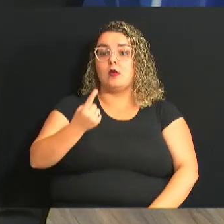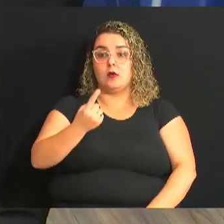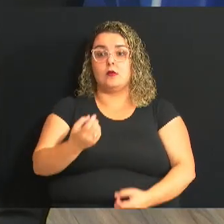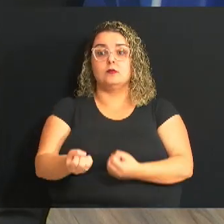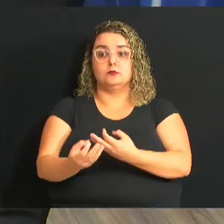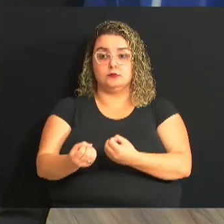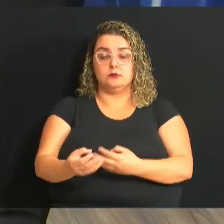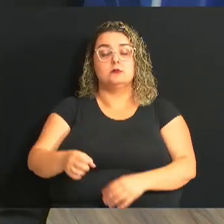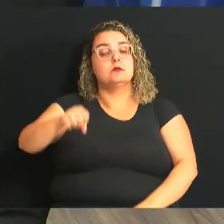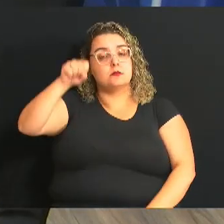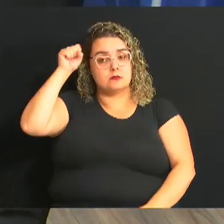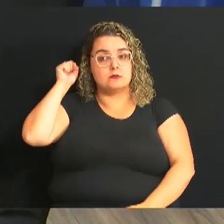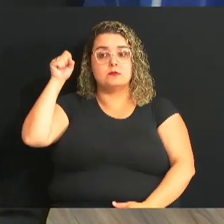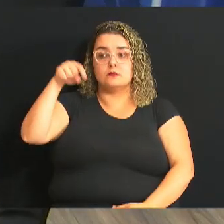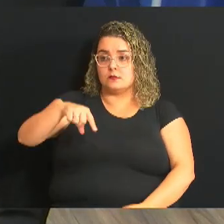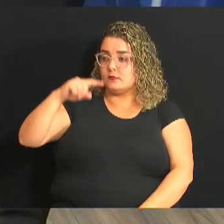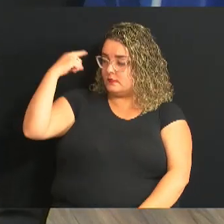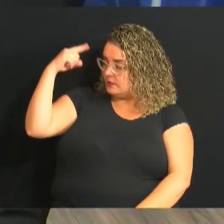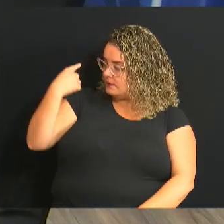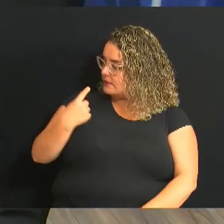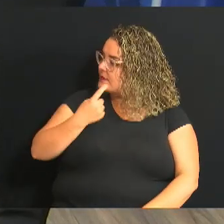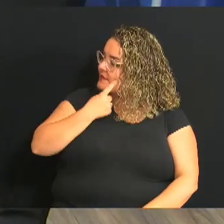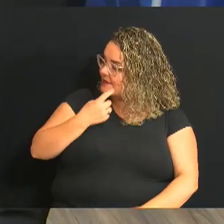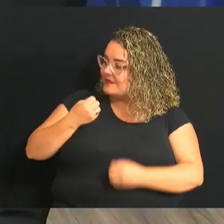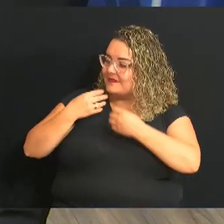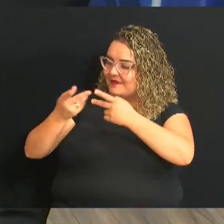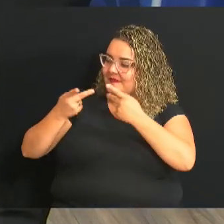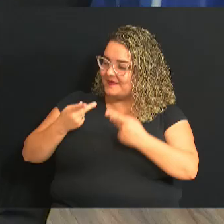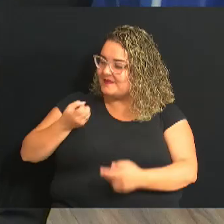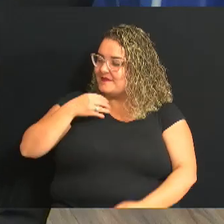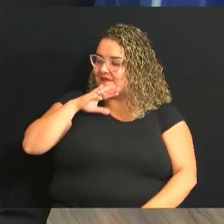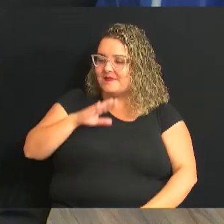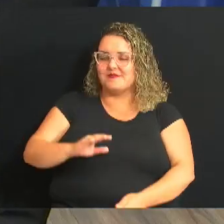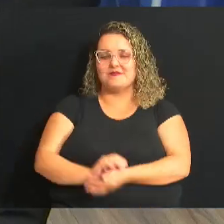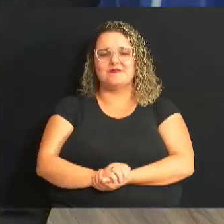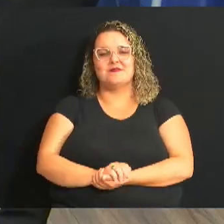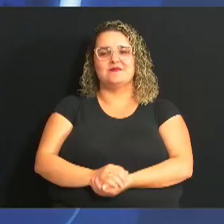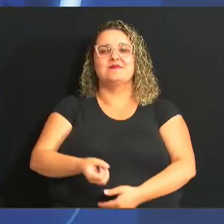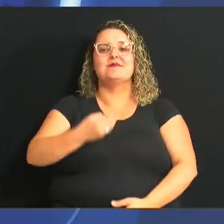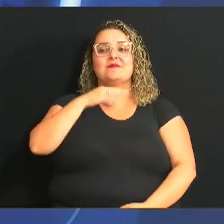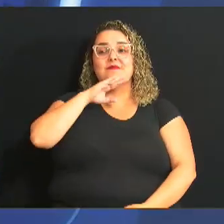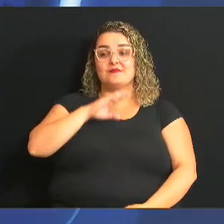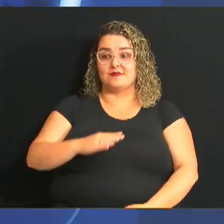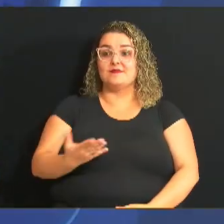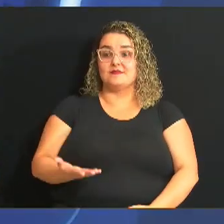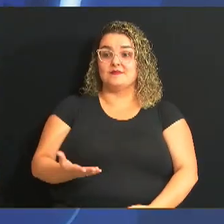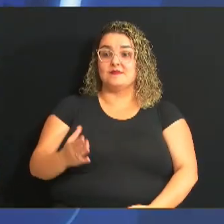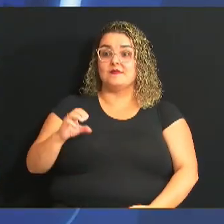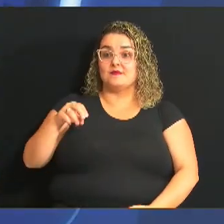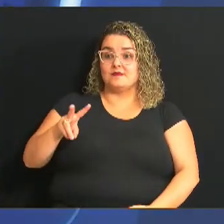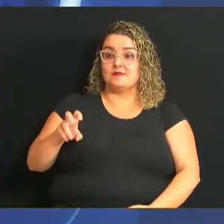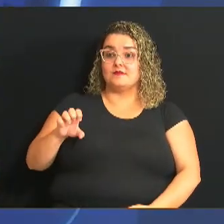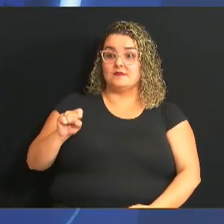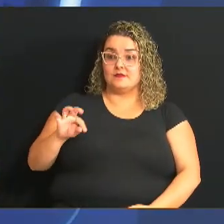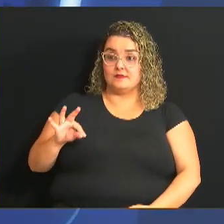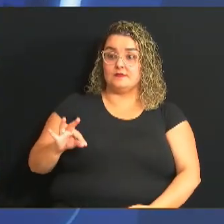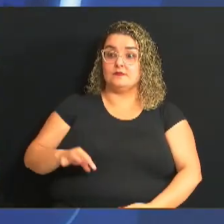este vestibular. Mirna Abreu, seja bem-vinda e boa tarde. Boa tarde, a Conveste acaba de informar que em função da